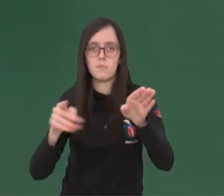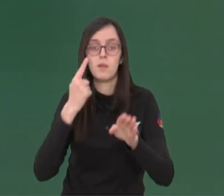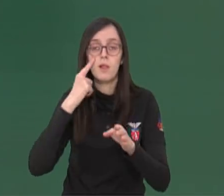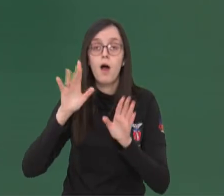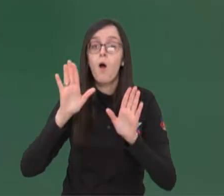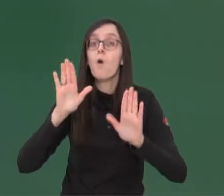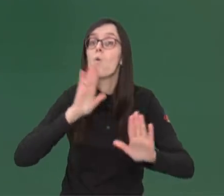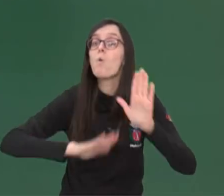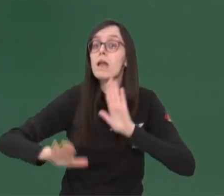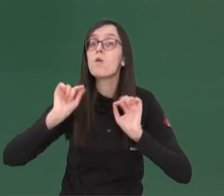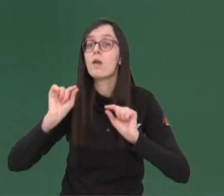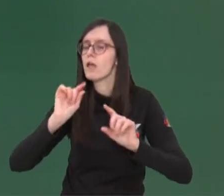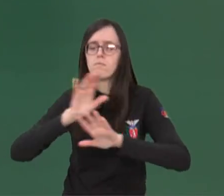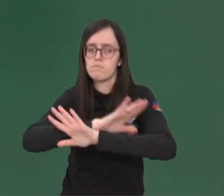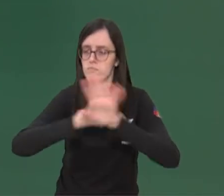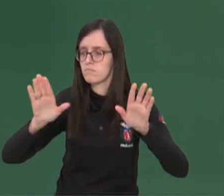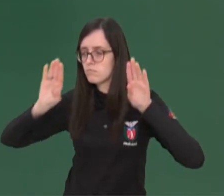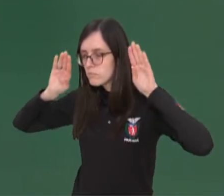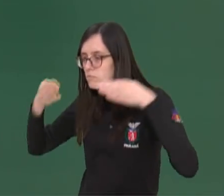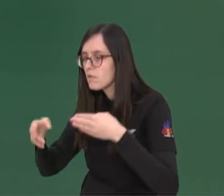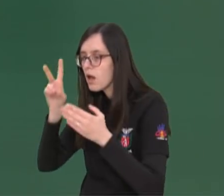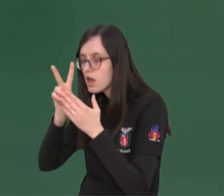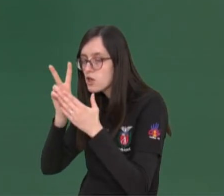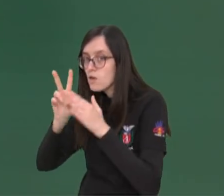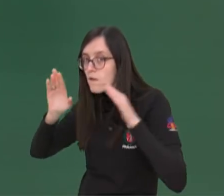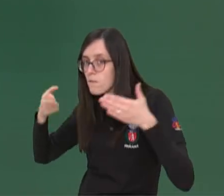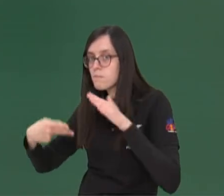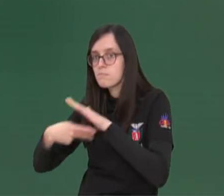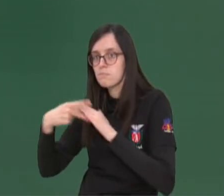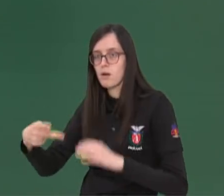cuidar só realmente dos índios, um órgão só para isso,